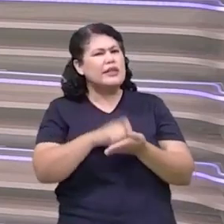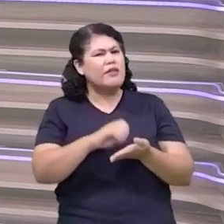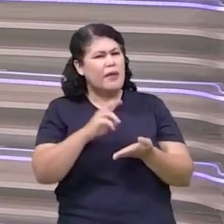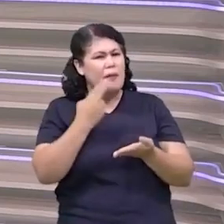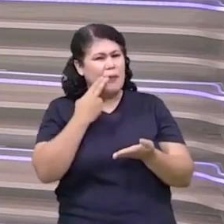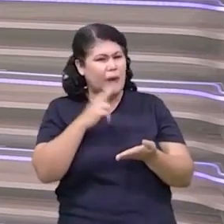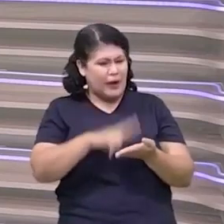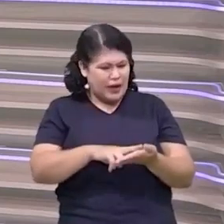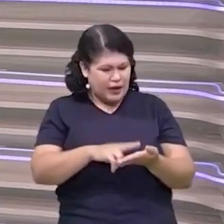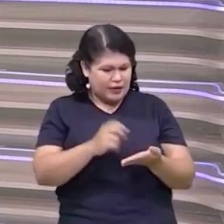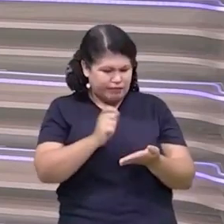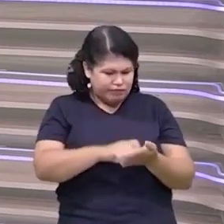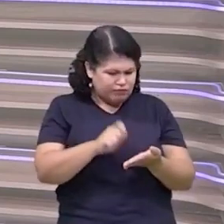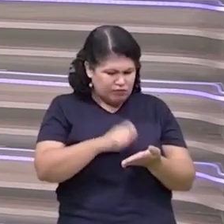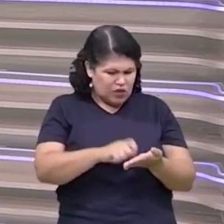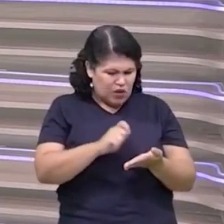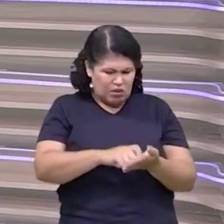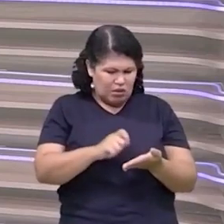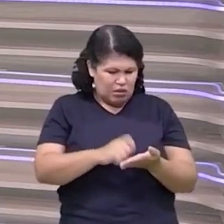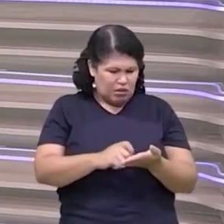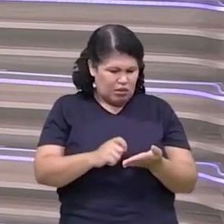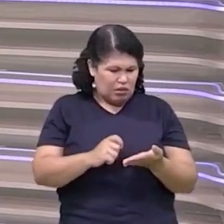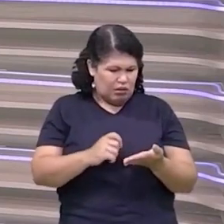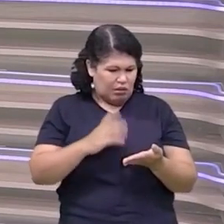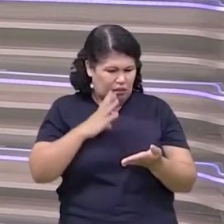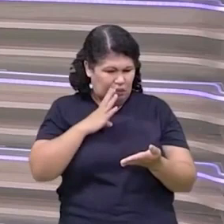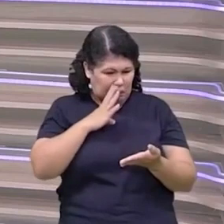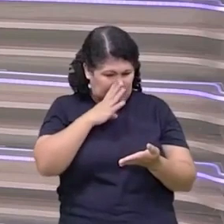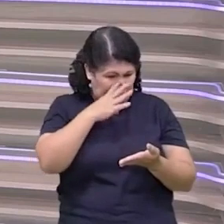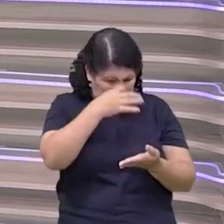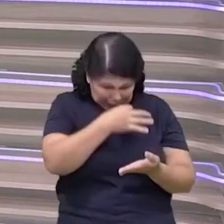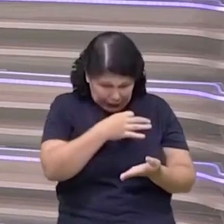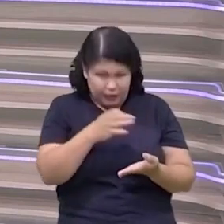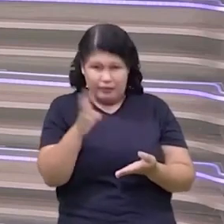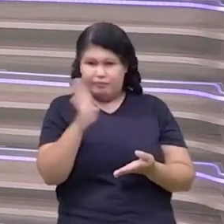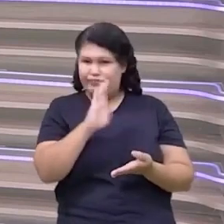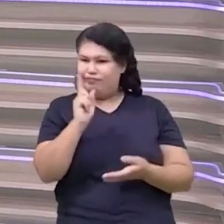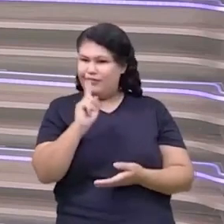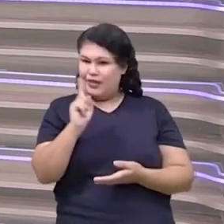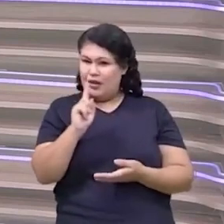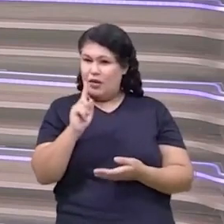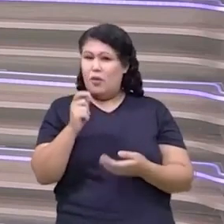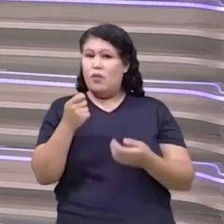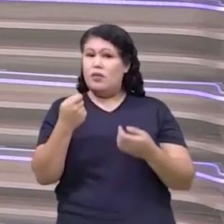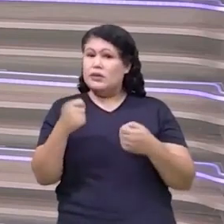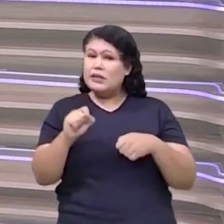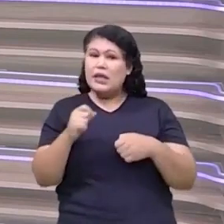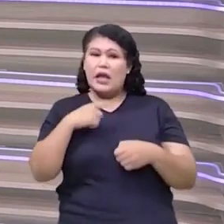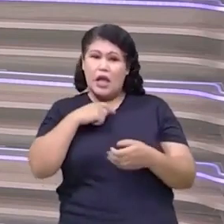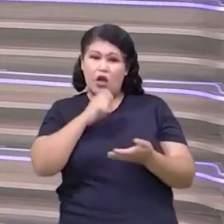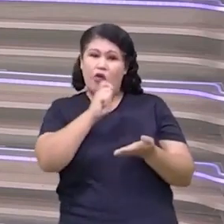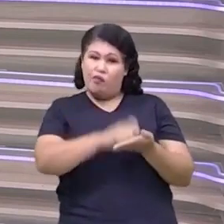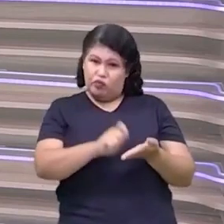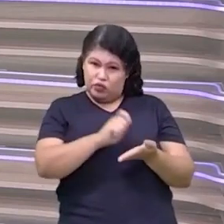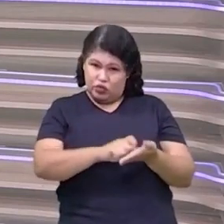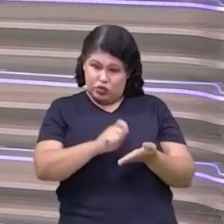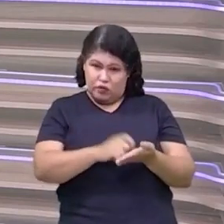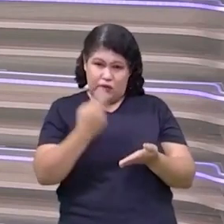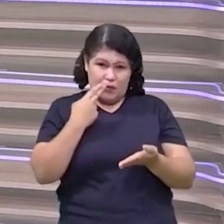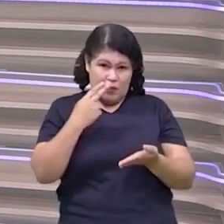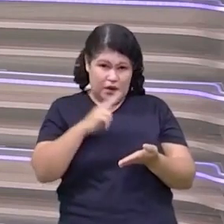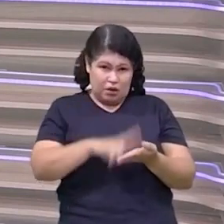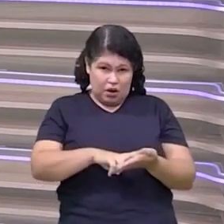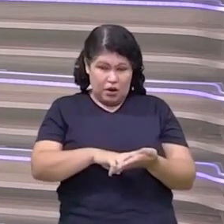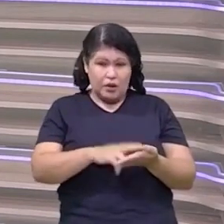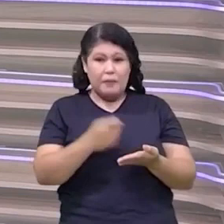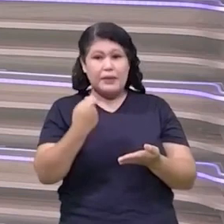escrever um bilhete de qualquer jeito? Às vezes tem gente que nem usa a vírgula no bilhete. Sabia que nós deveríamos usar? Mas